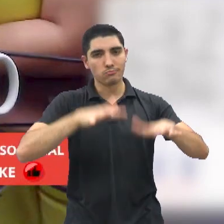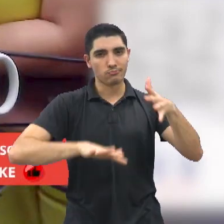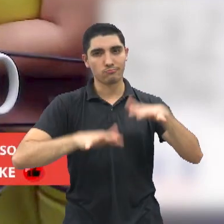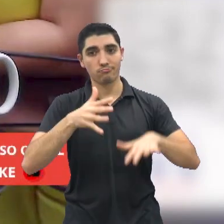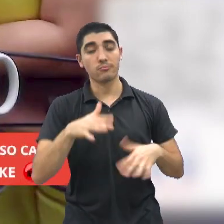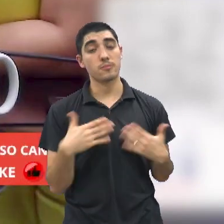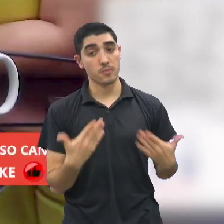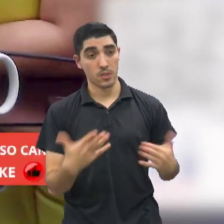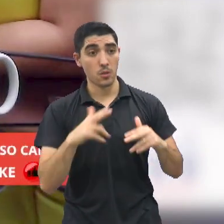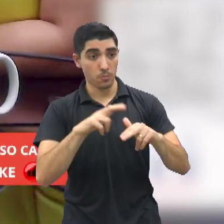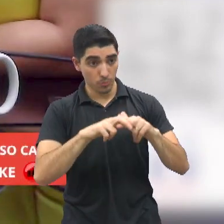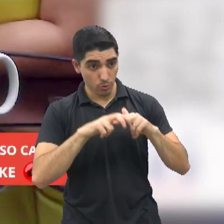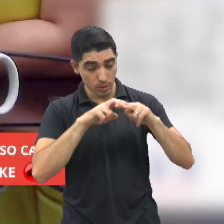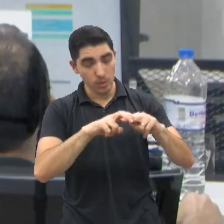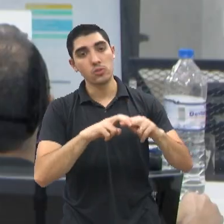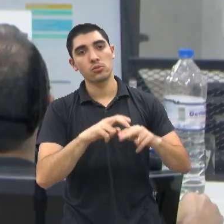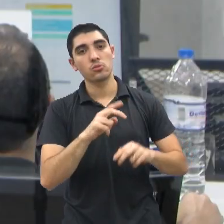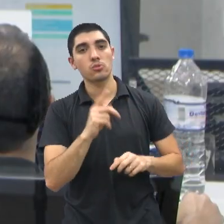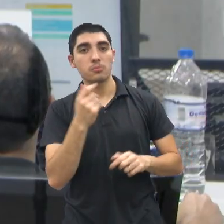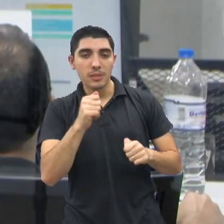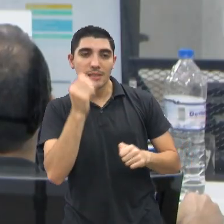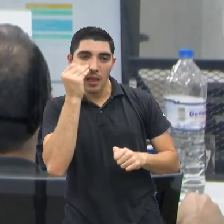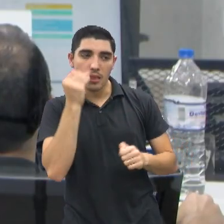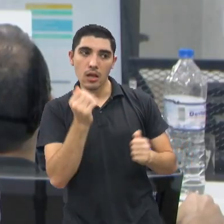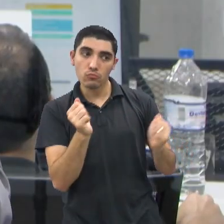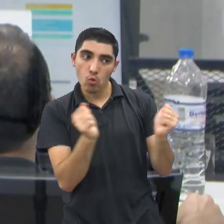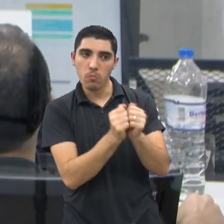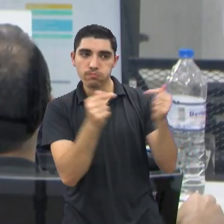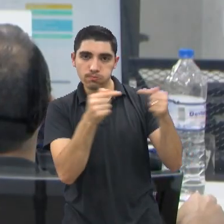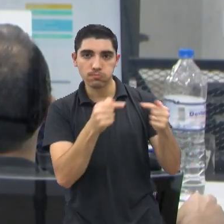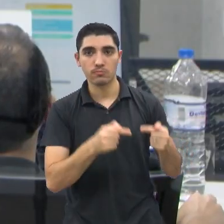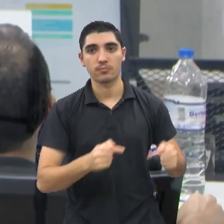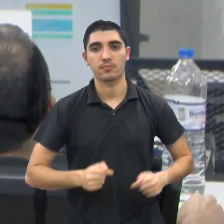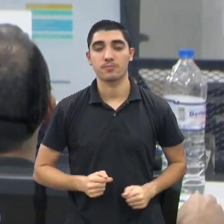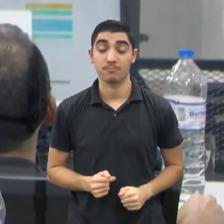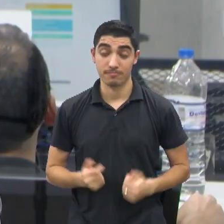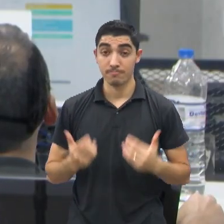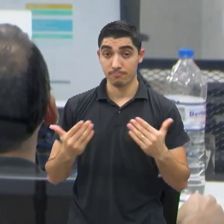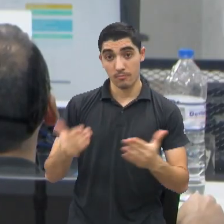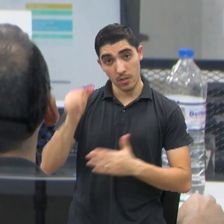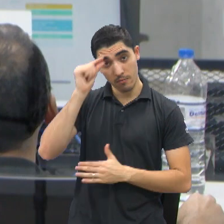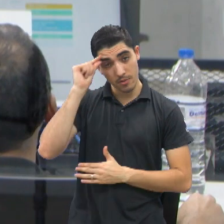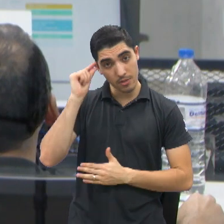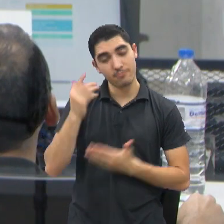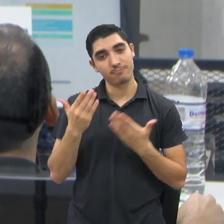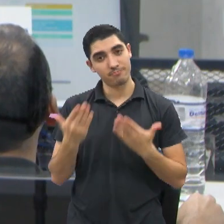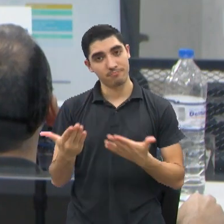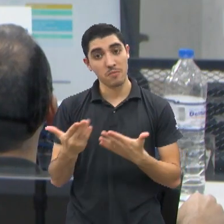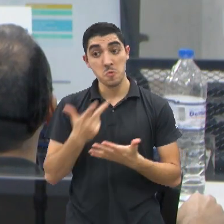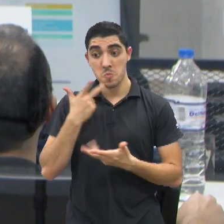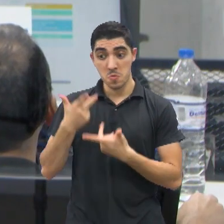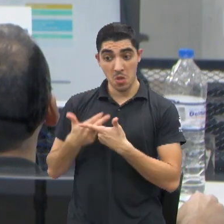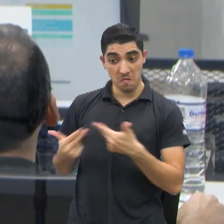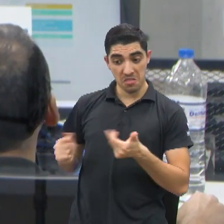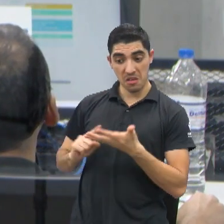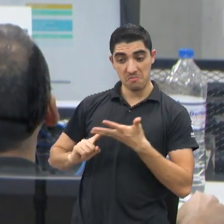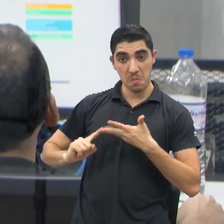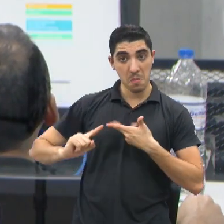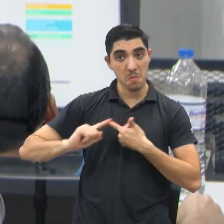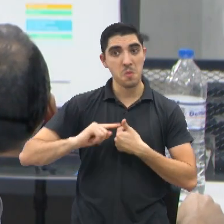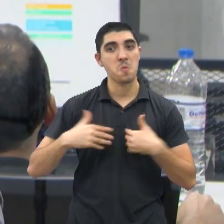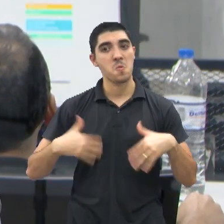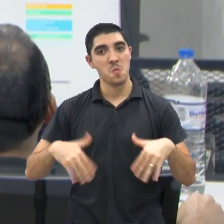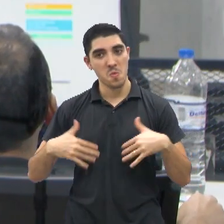certeza esse equilíbrio né é isso Vieira muitas novidades envolvendo o São